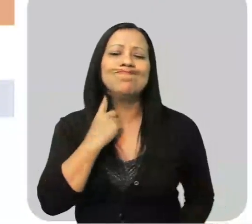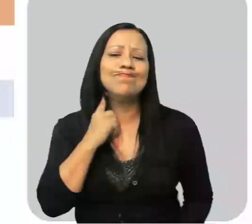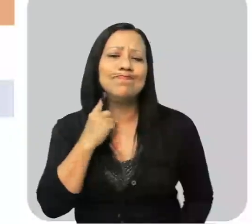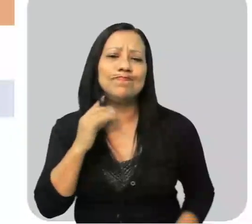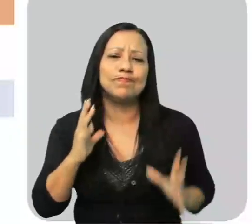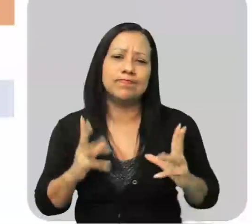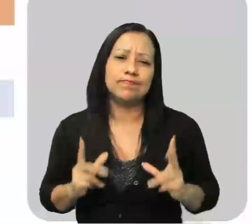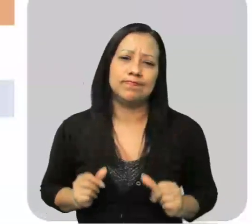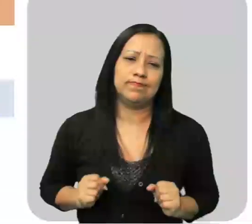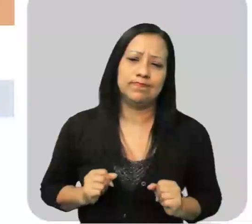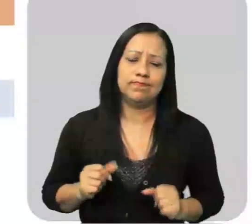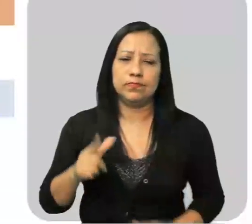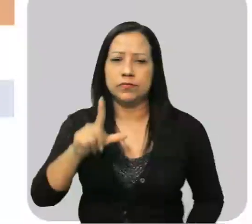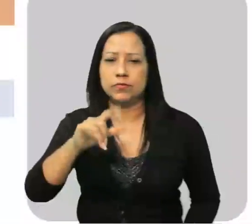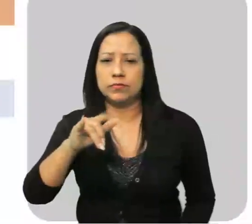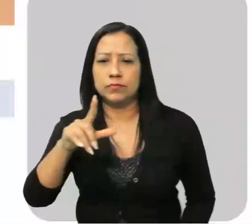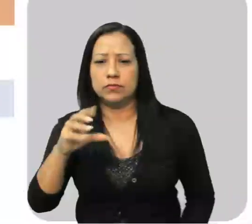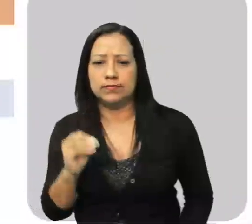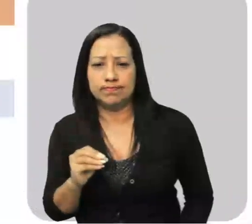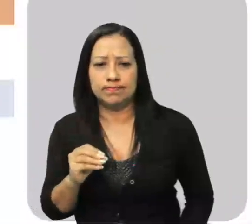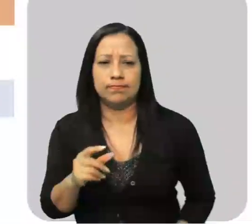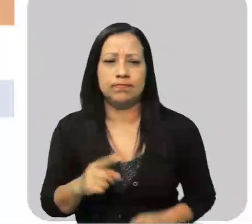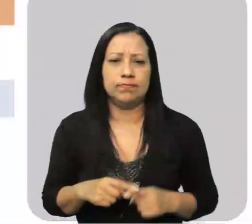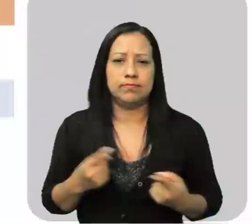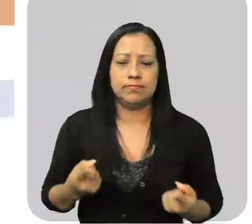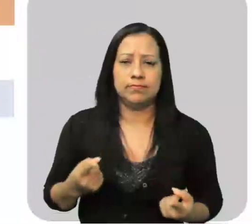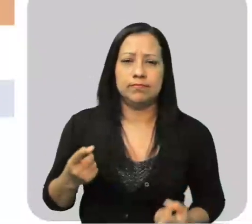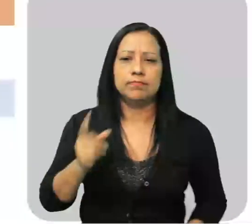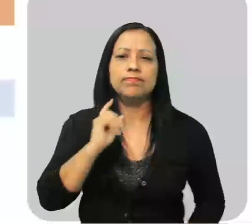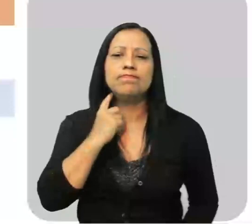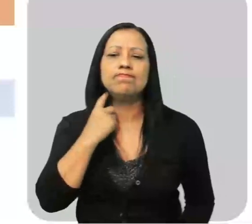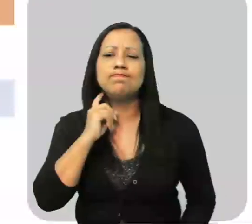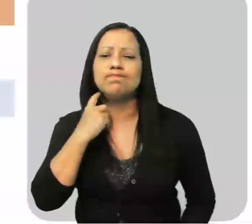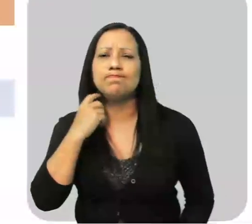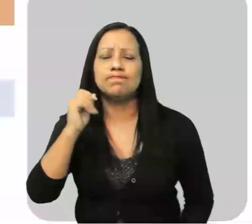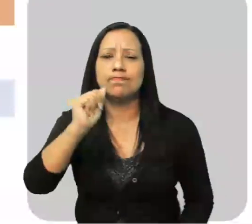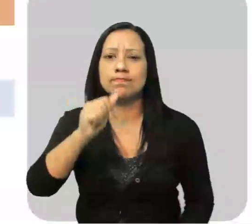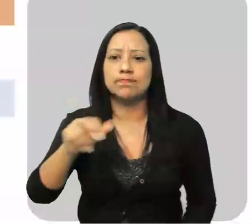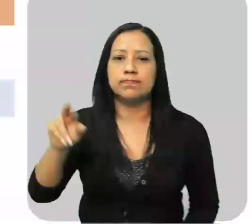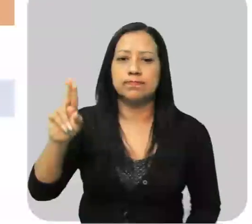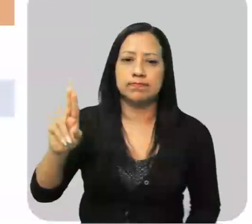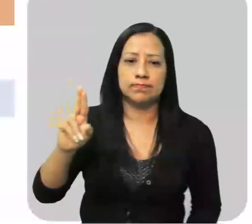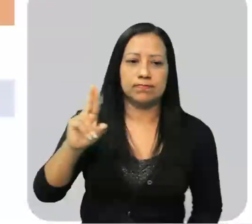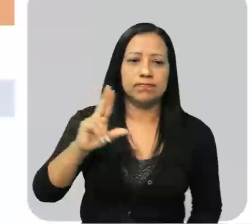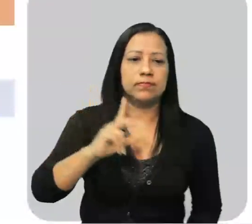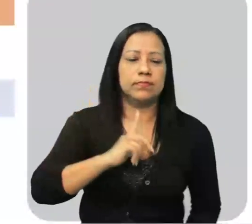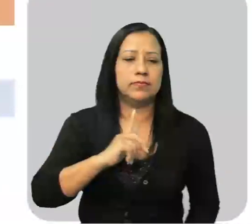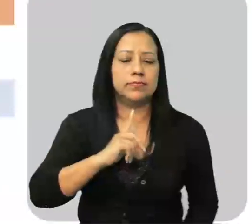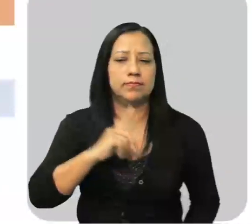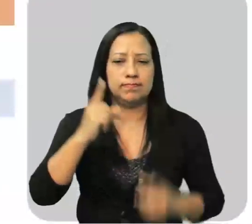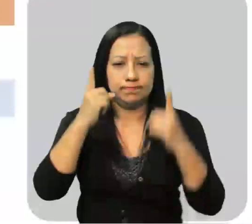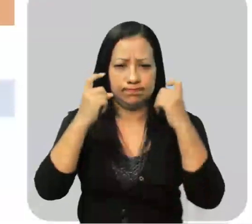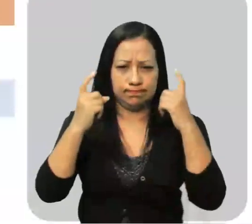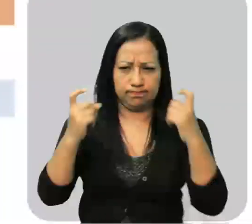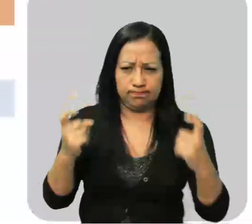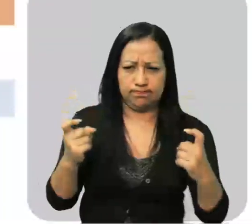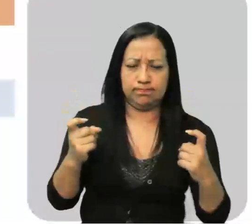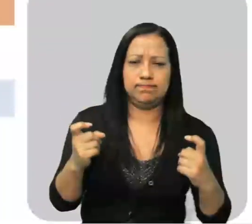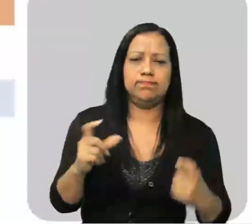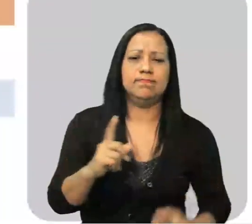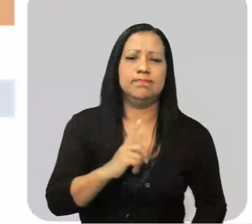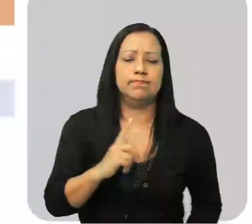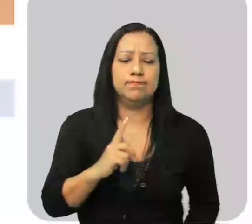na questão da urbanização das cidades? Nós temos a poluição da água, nós temos o lixo, nós temos a